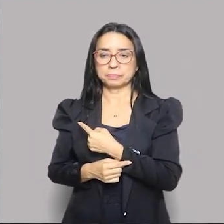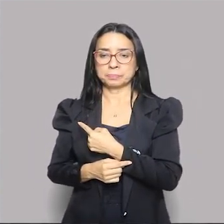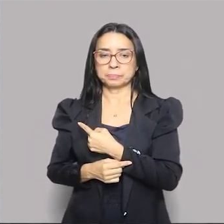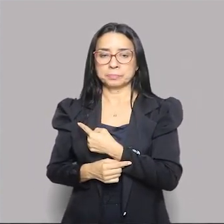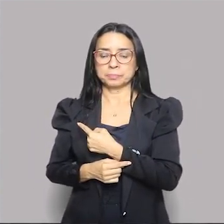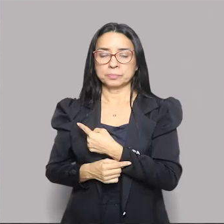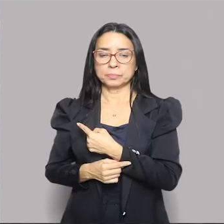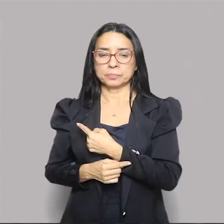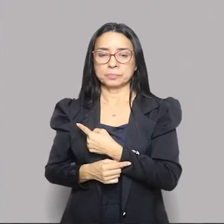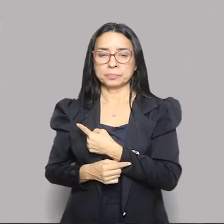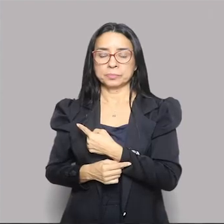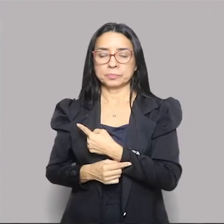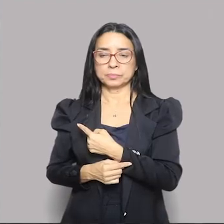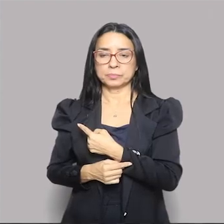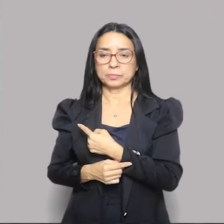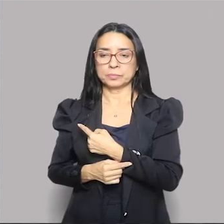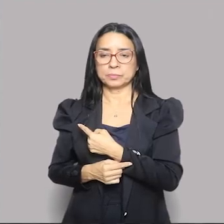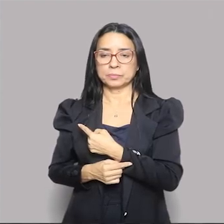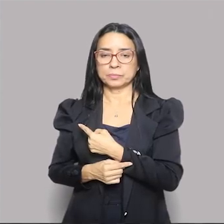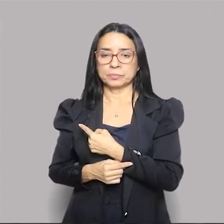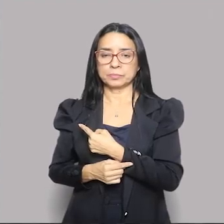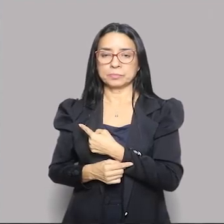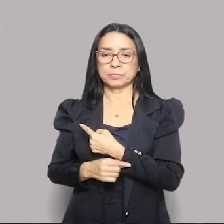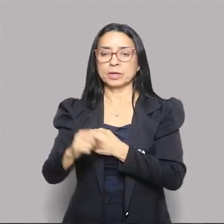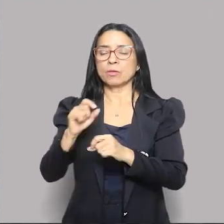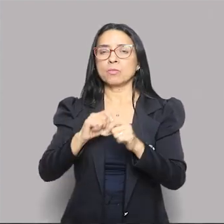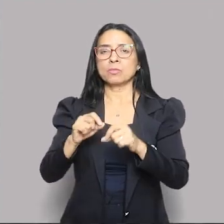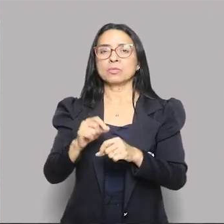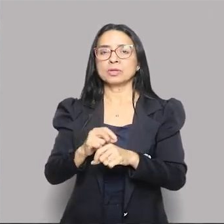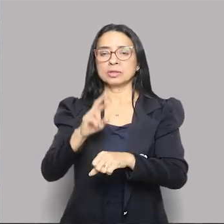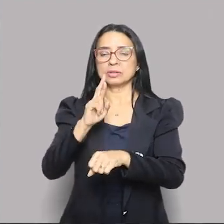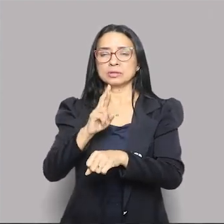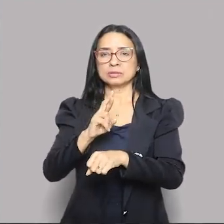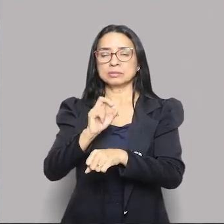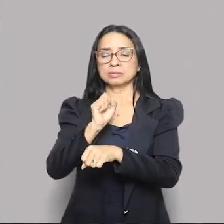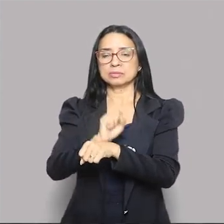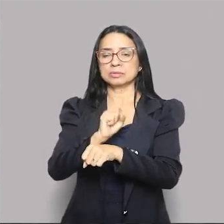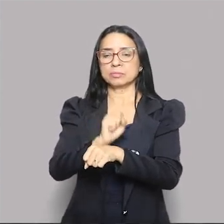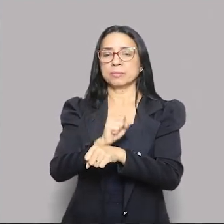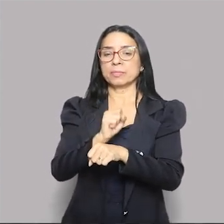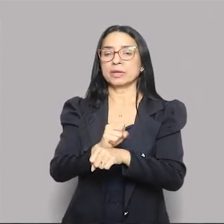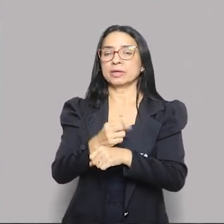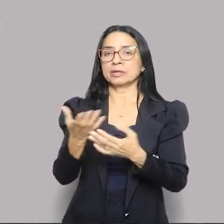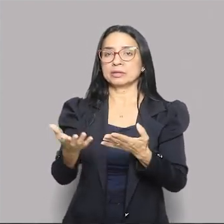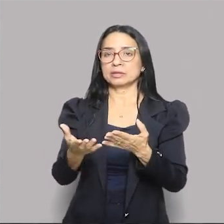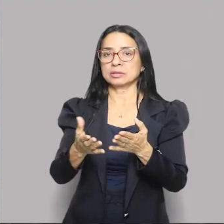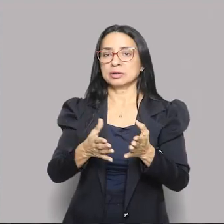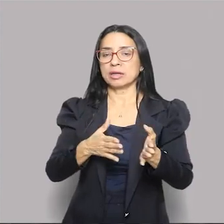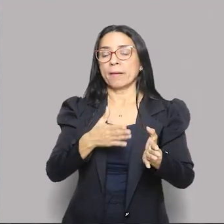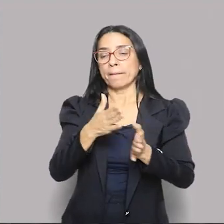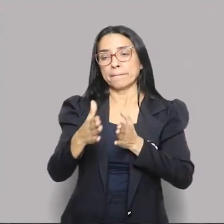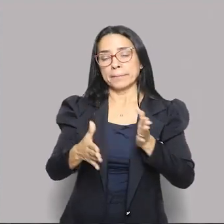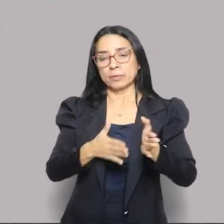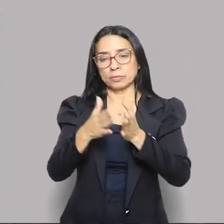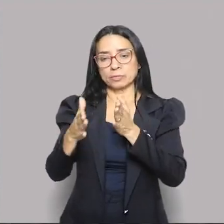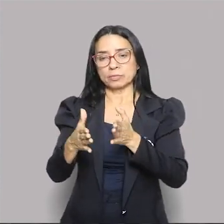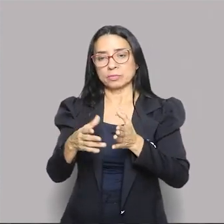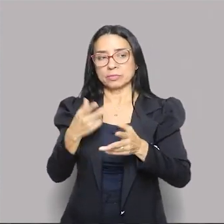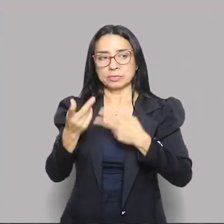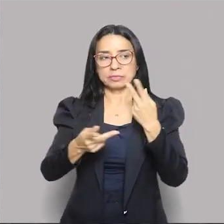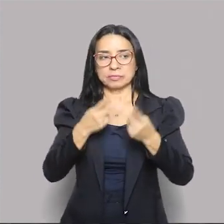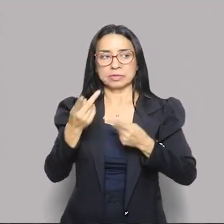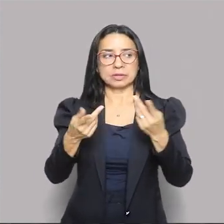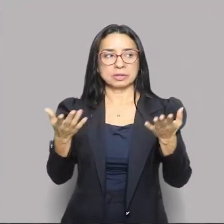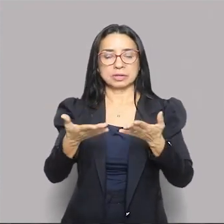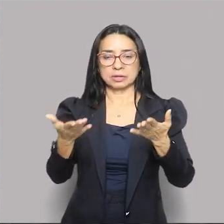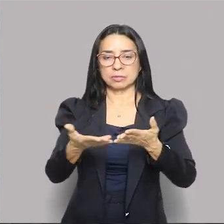culturais brasileiros é a sua centralização. O que se espera desse produtor? Que ele vai falar agora que uma das grandes dificuldades de